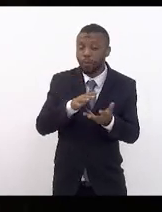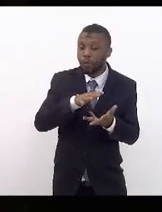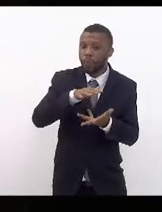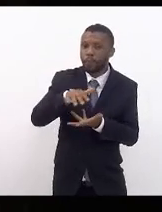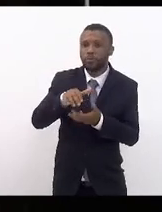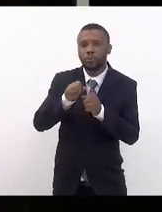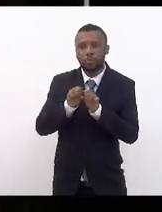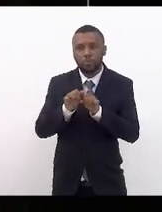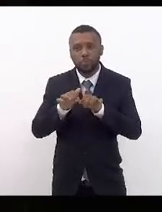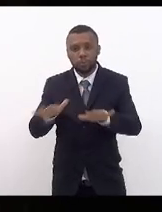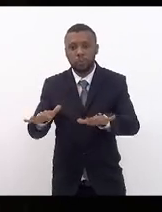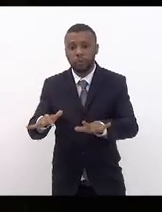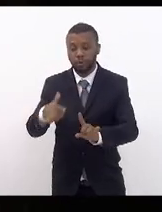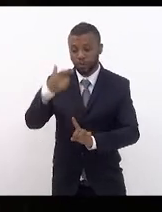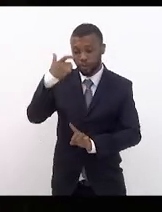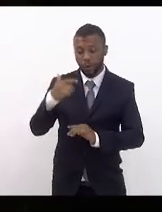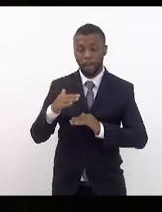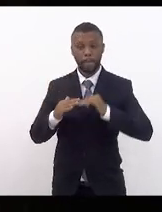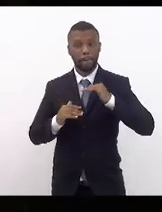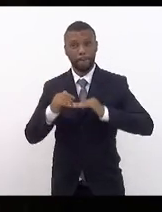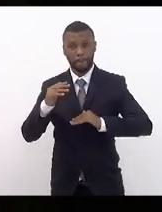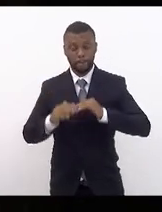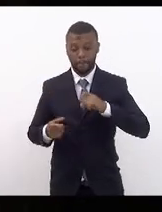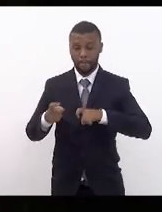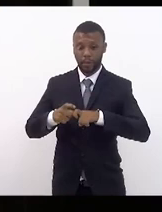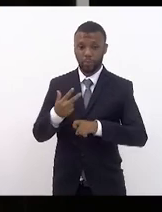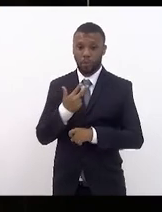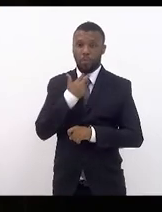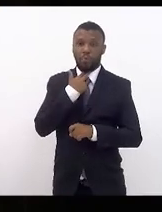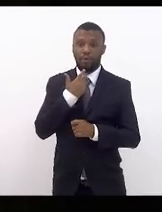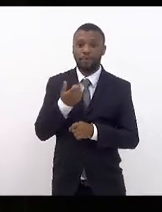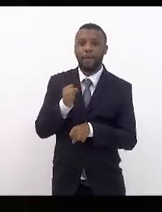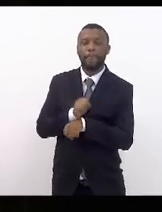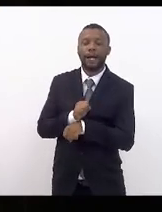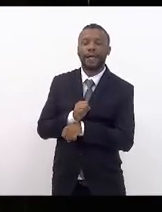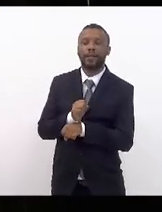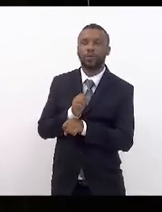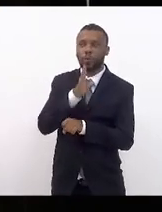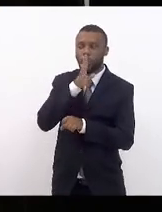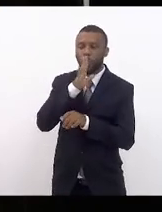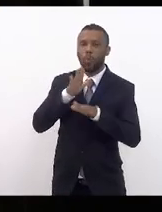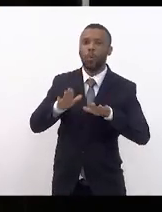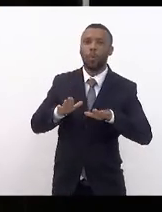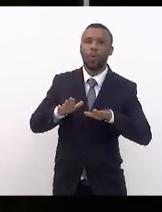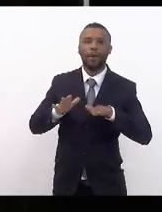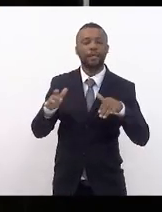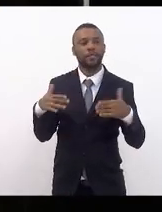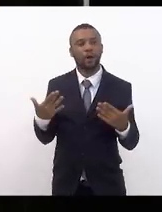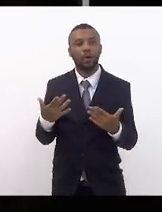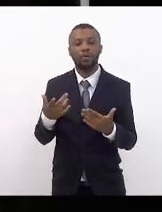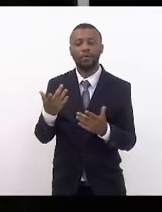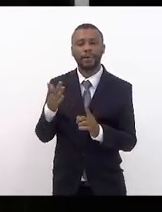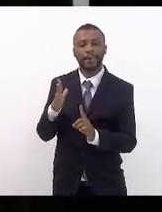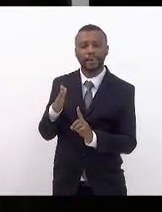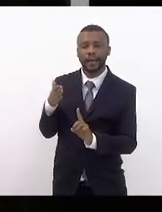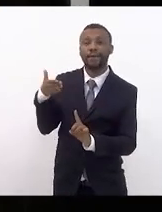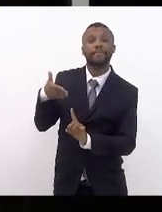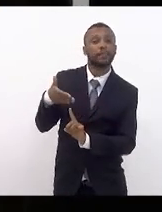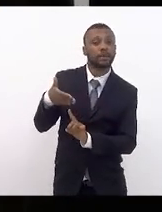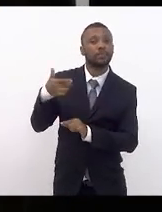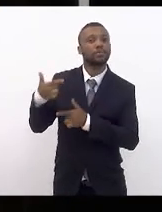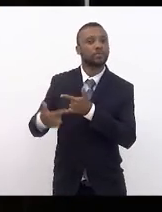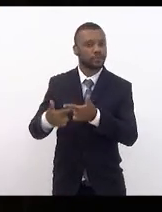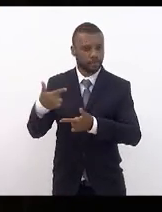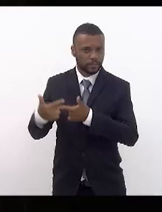pandemia, ele como médico, não podia ficar parado. Então, aquele exemplo de trabalho ali,